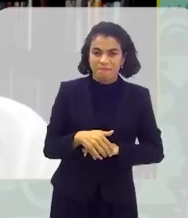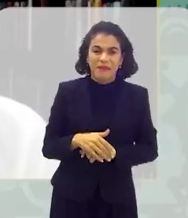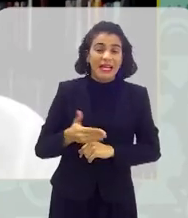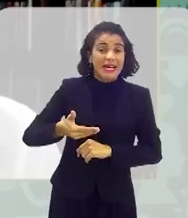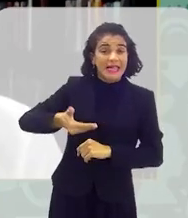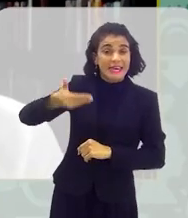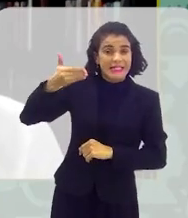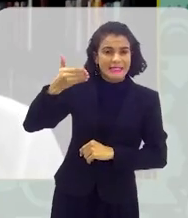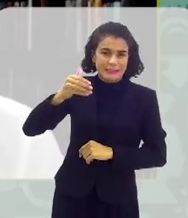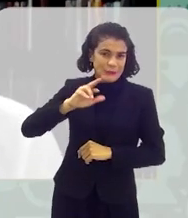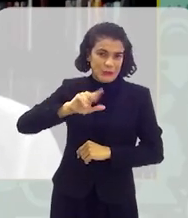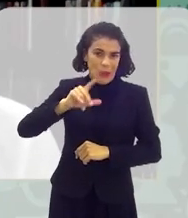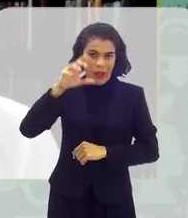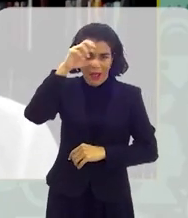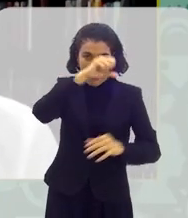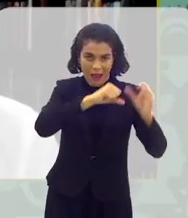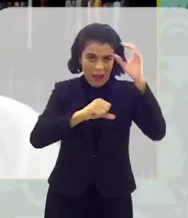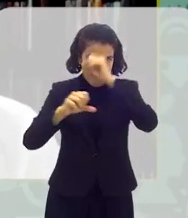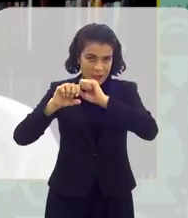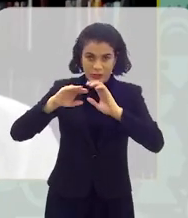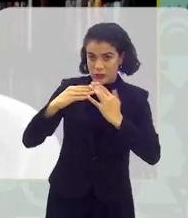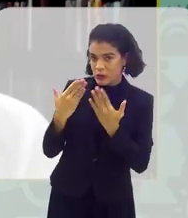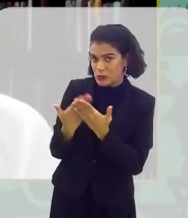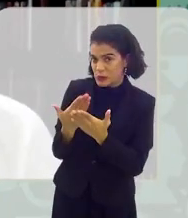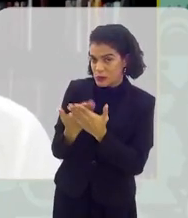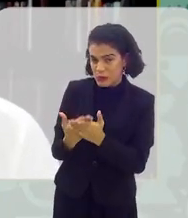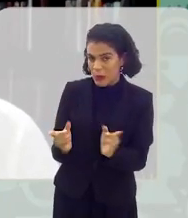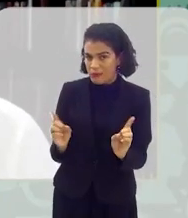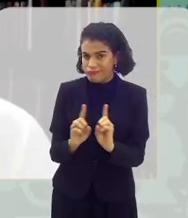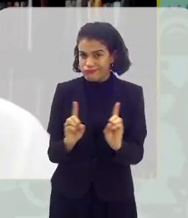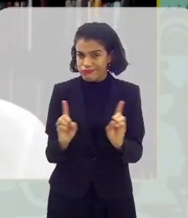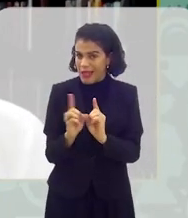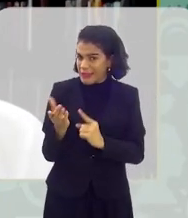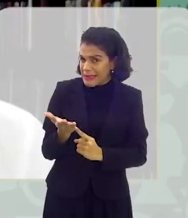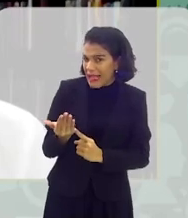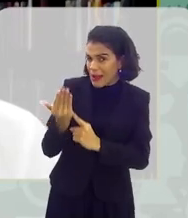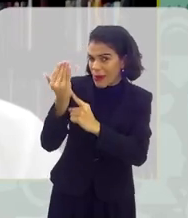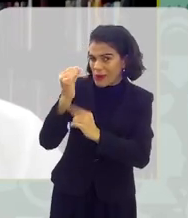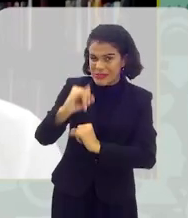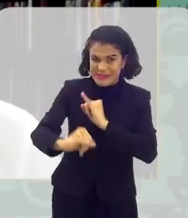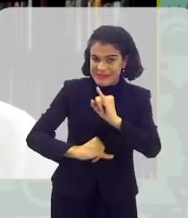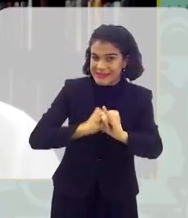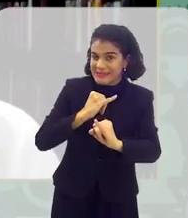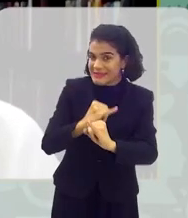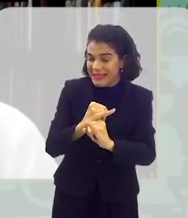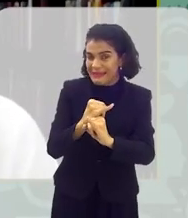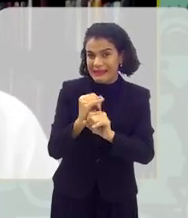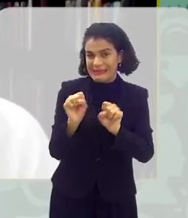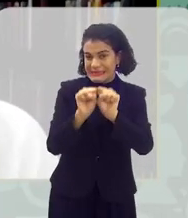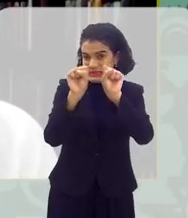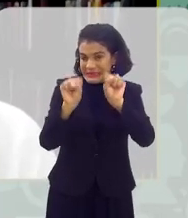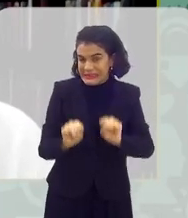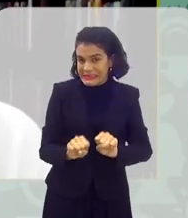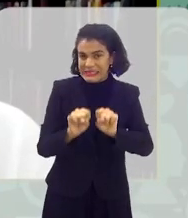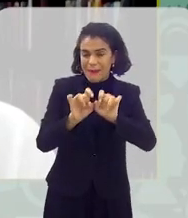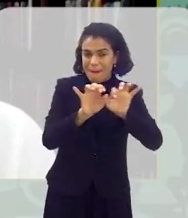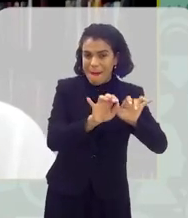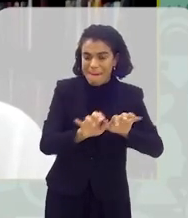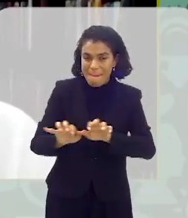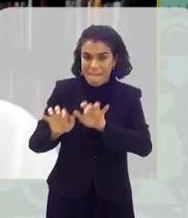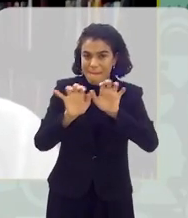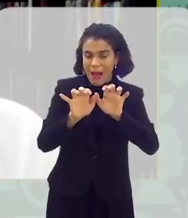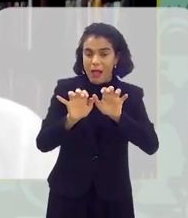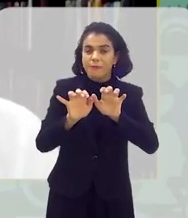não era não era aprendido nas escolas não é a tecnologia A internet os sistemas